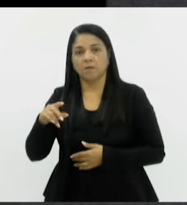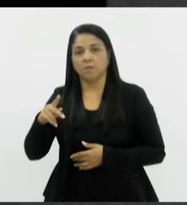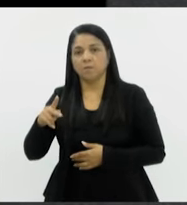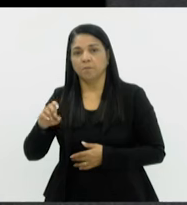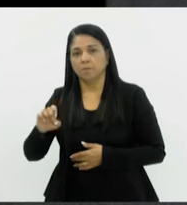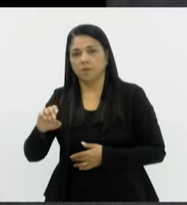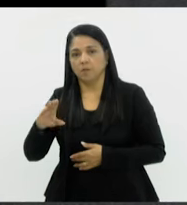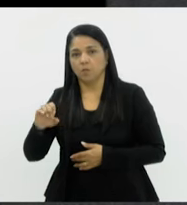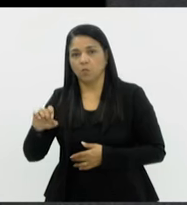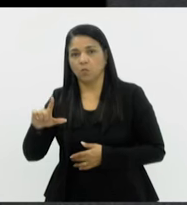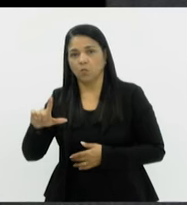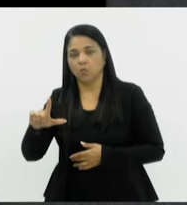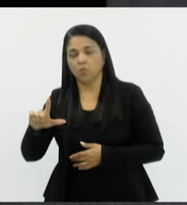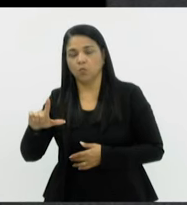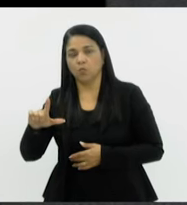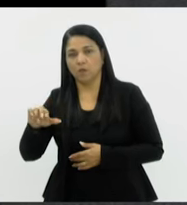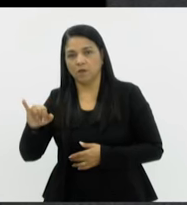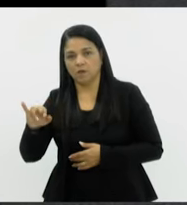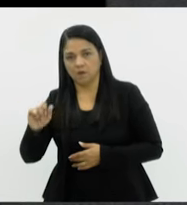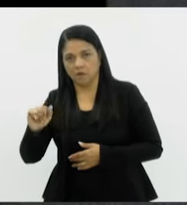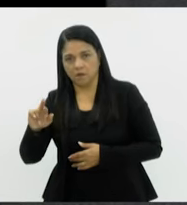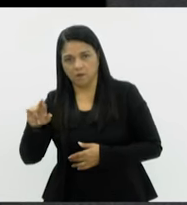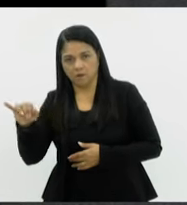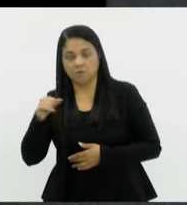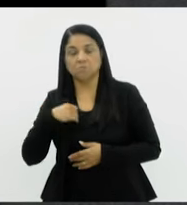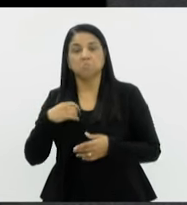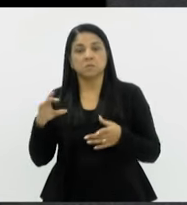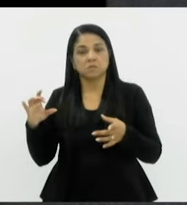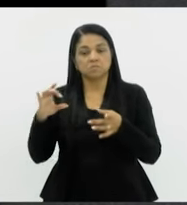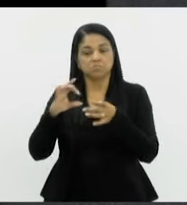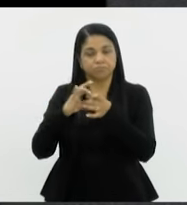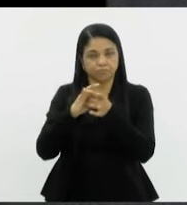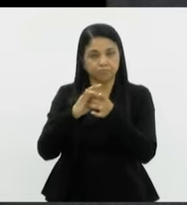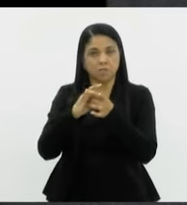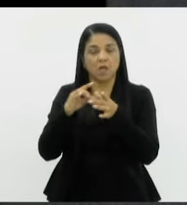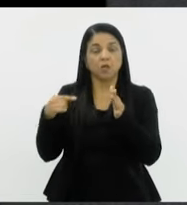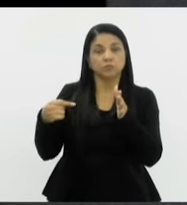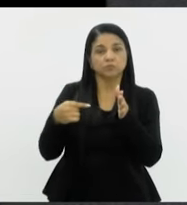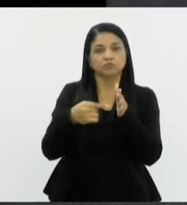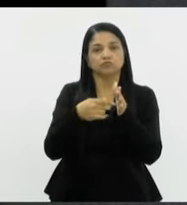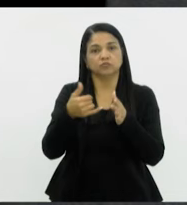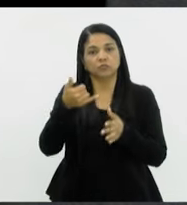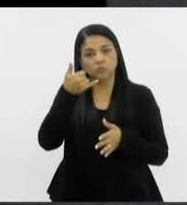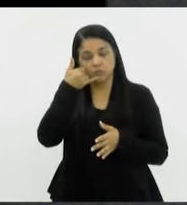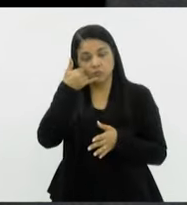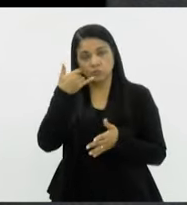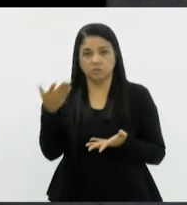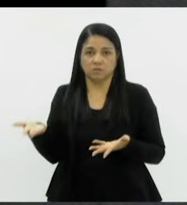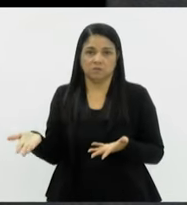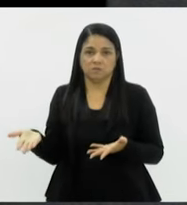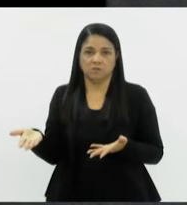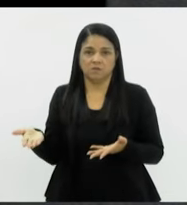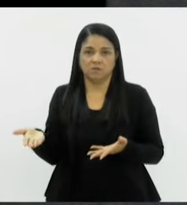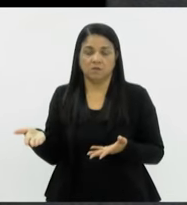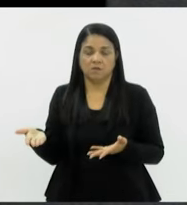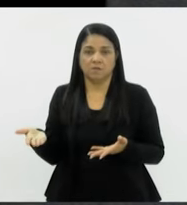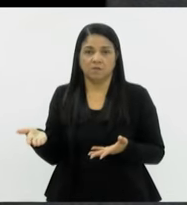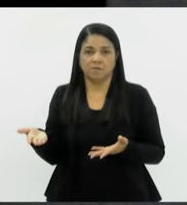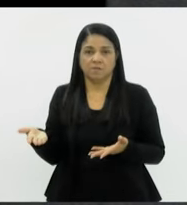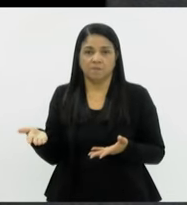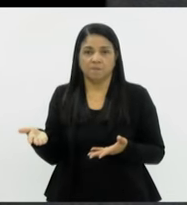deputado Átila, entendo eu que poderia ser acoplado ao Disque Denúncia, que é exatamente isso, só que ele